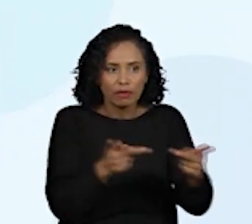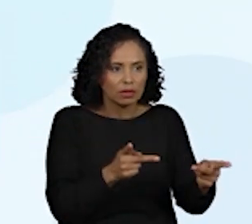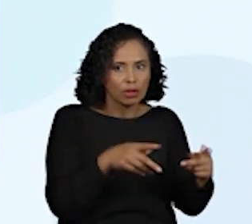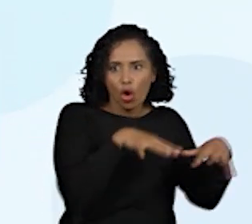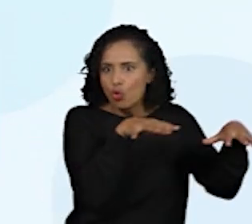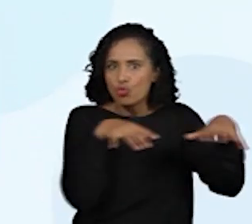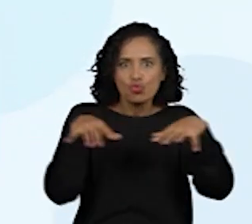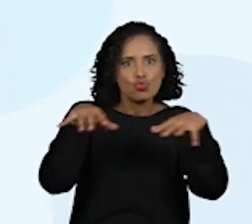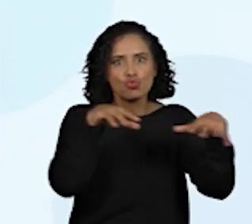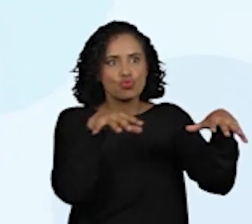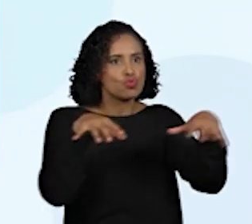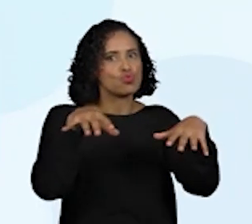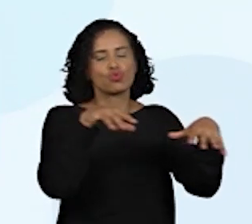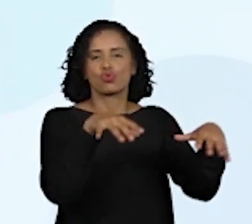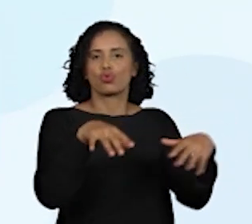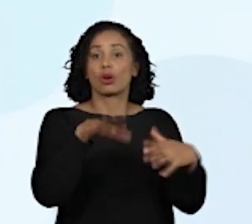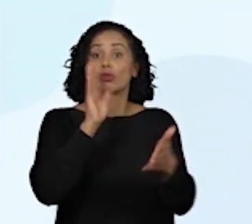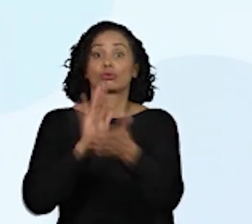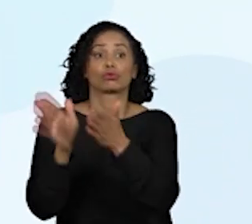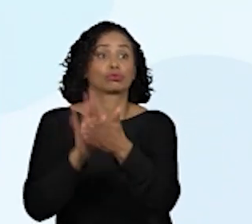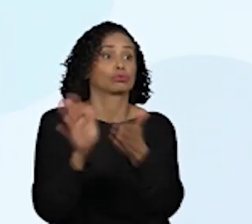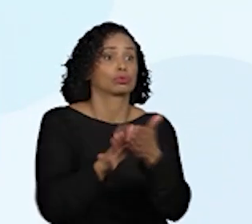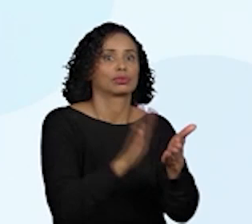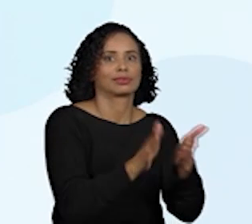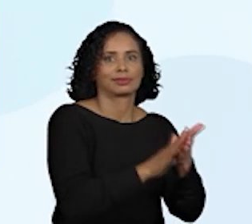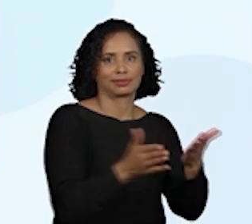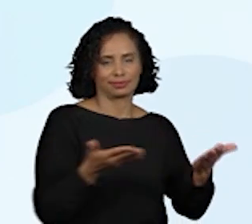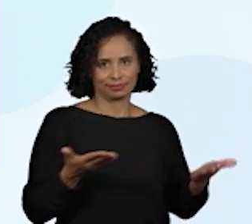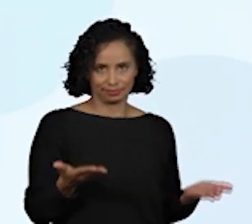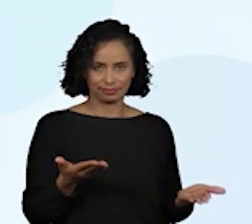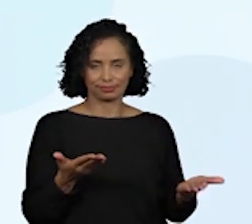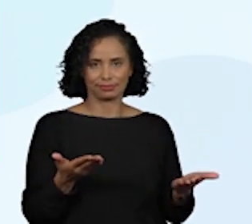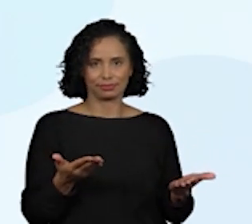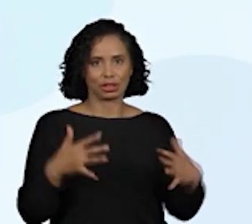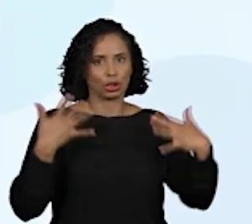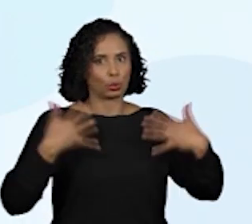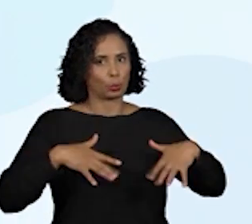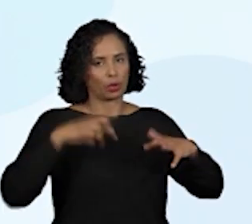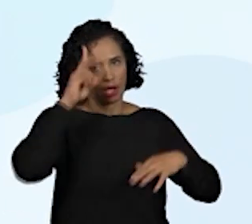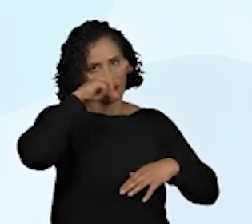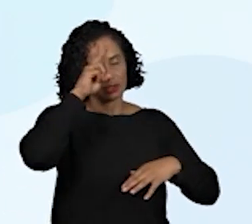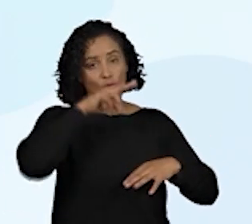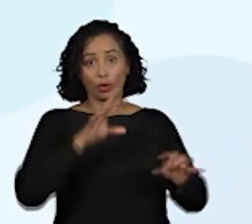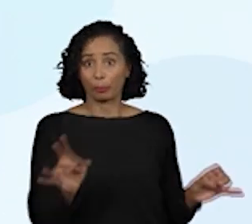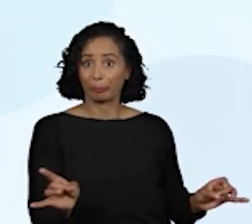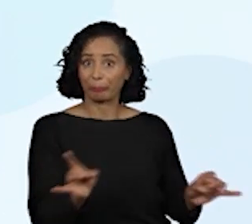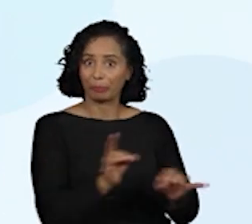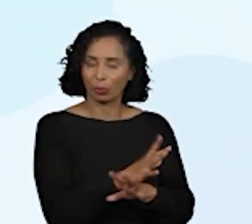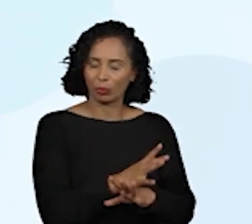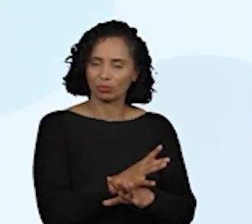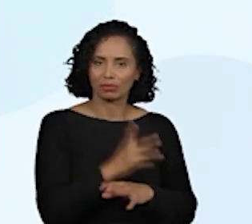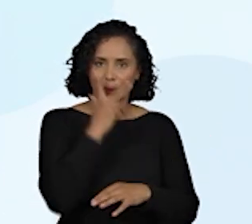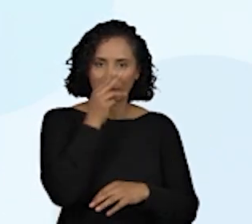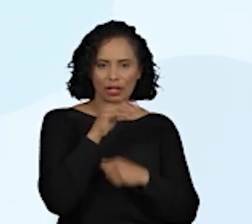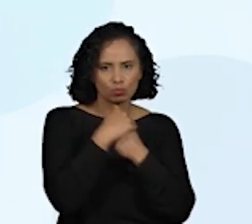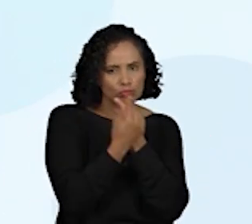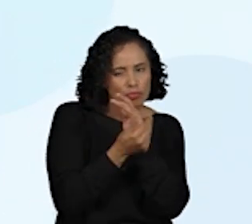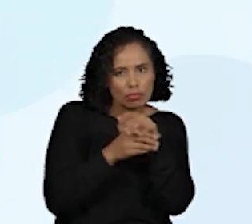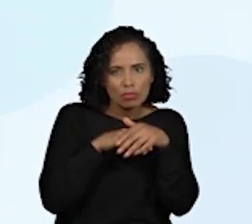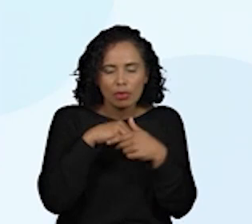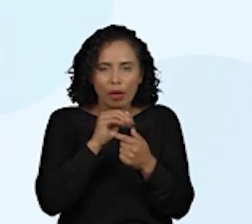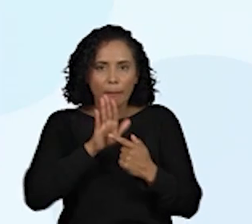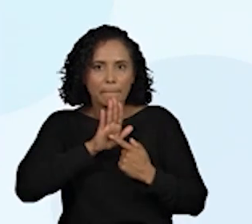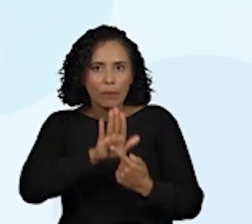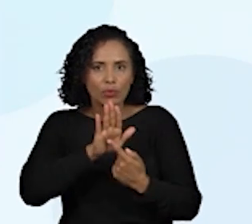história se encerra com um mistério, sim, um mistério que foi esclarecido, que foi